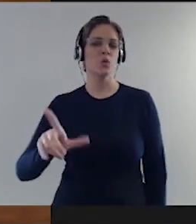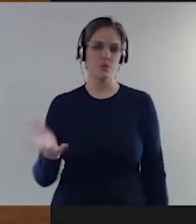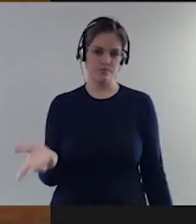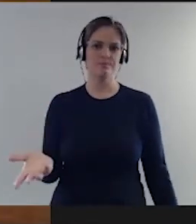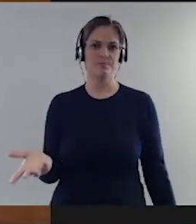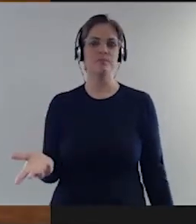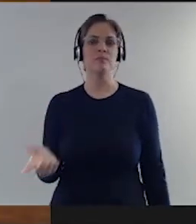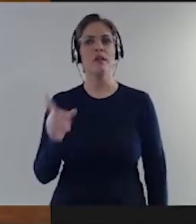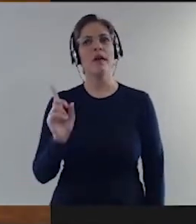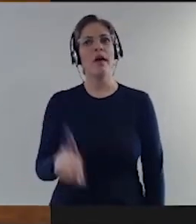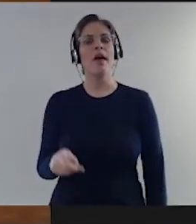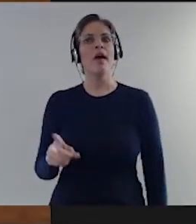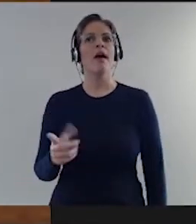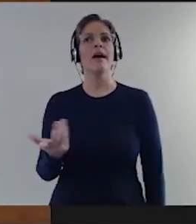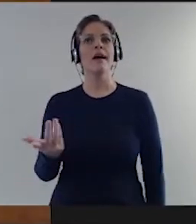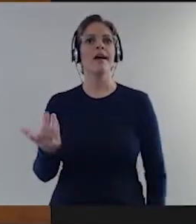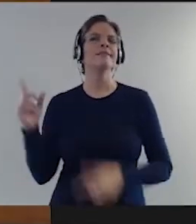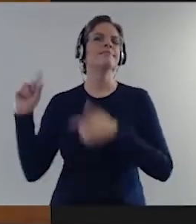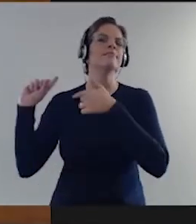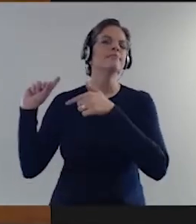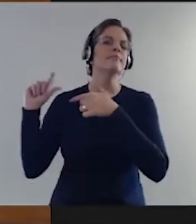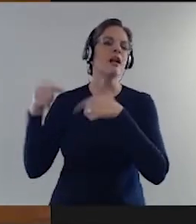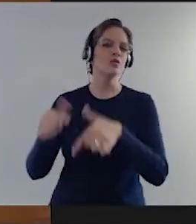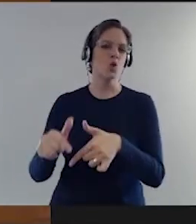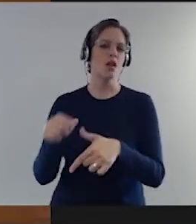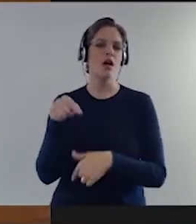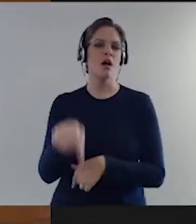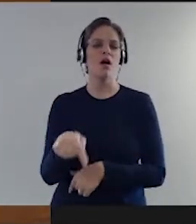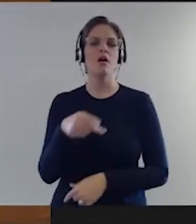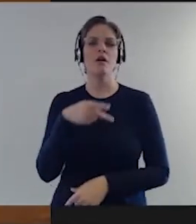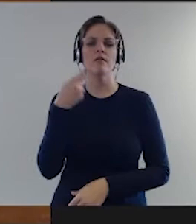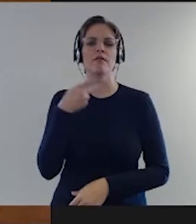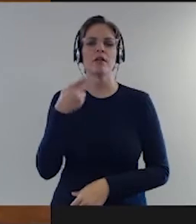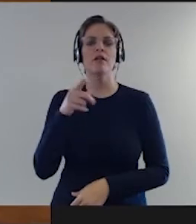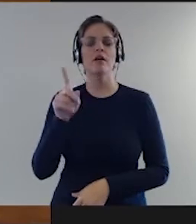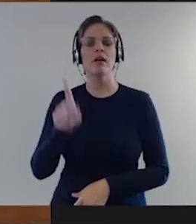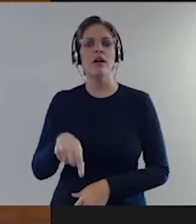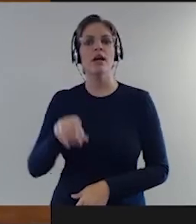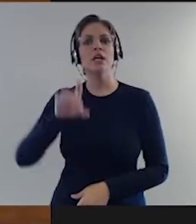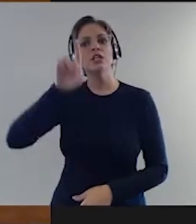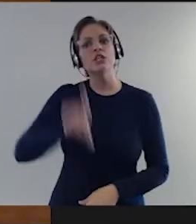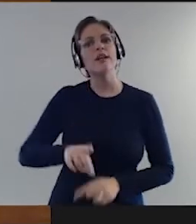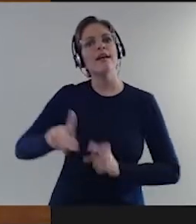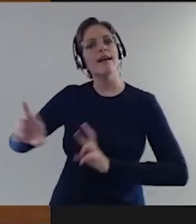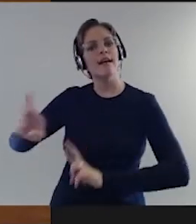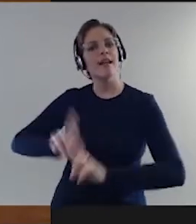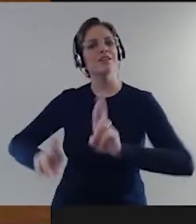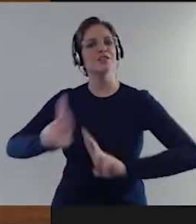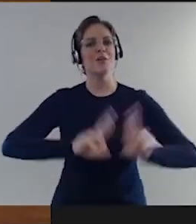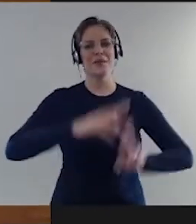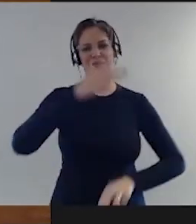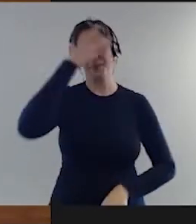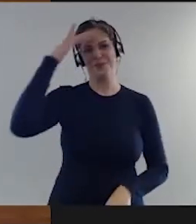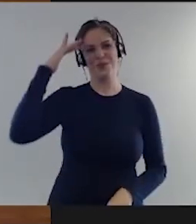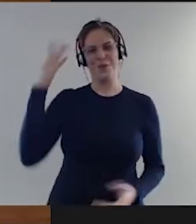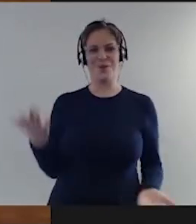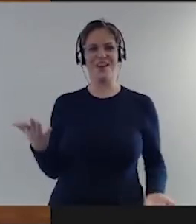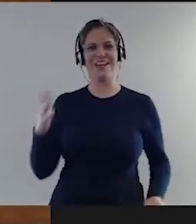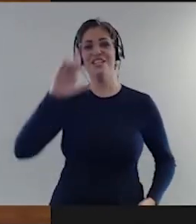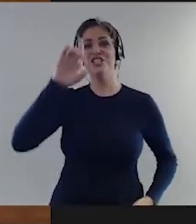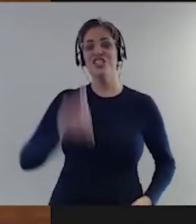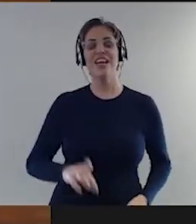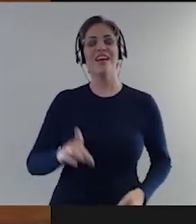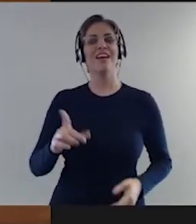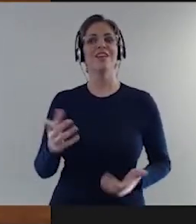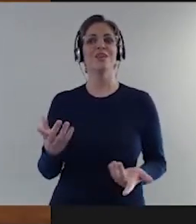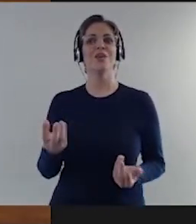expressão mais tradicional, o direito da civis, o direito da relação entre as pessoas, o direito da